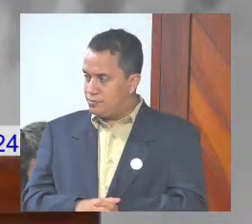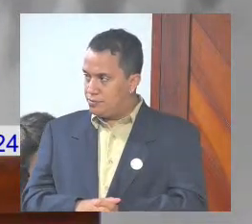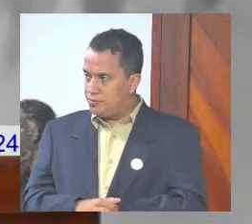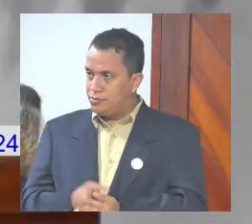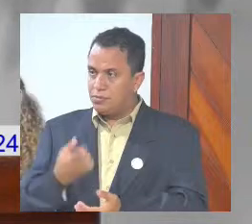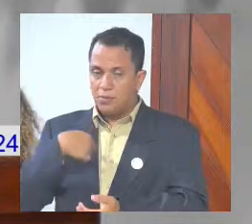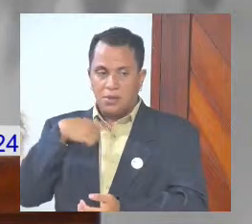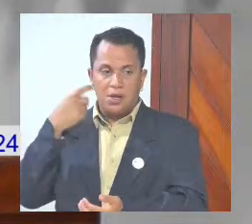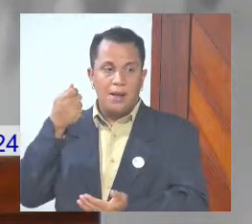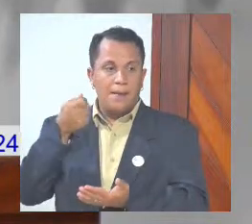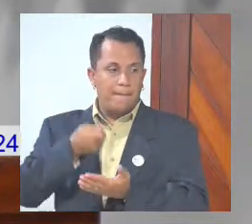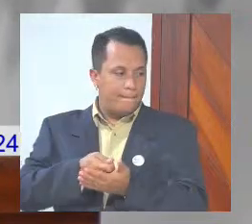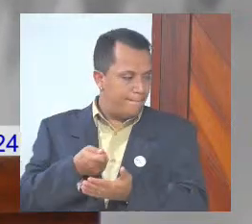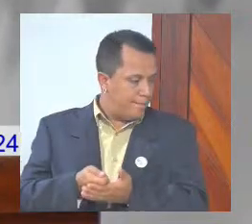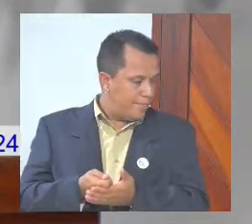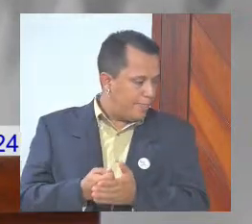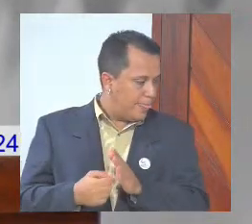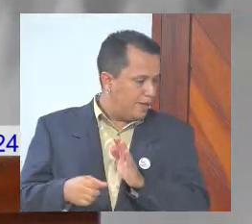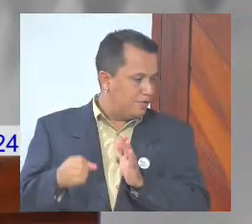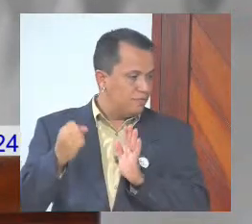Nós pagamos nossos impostos.